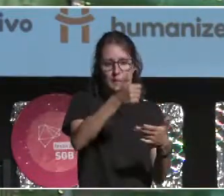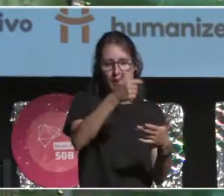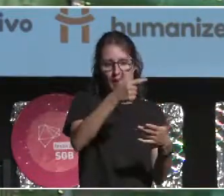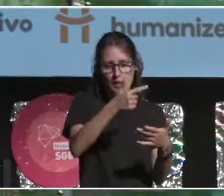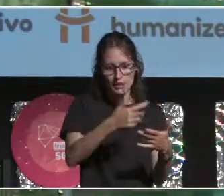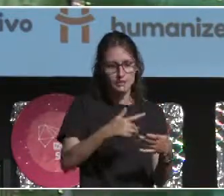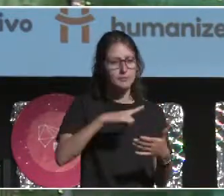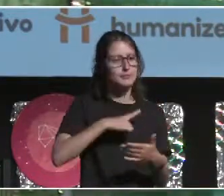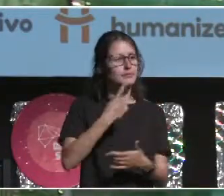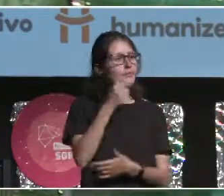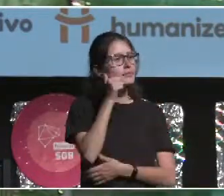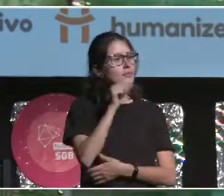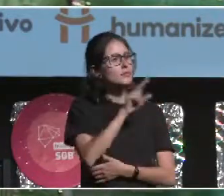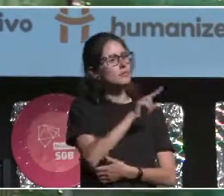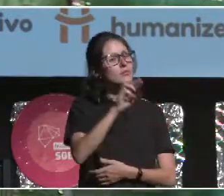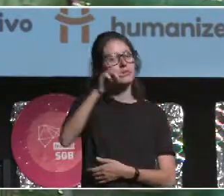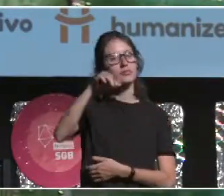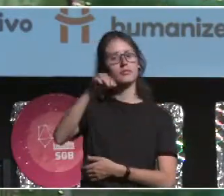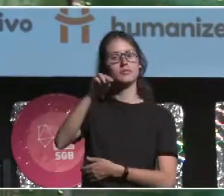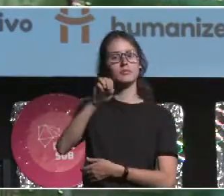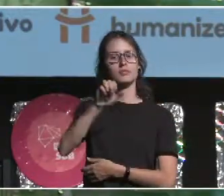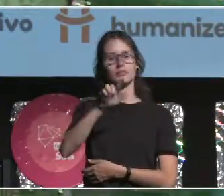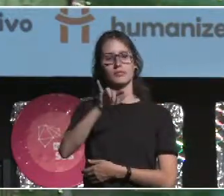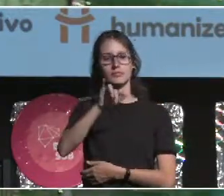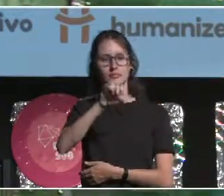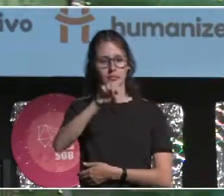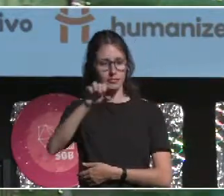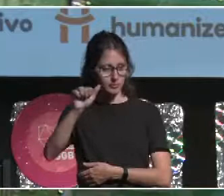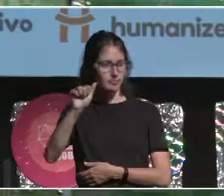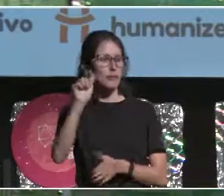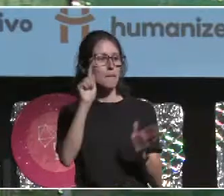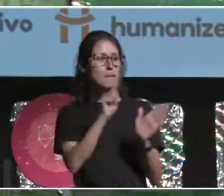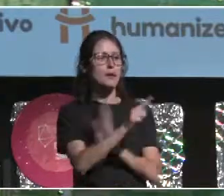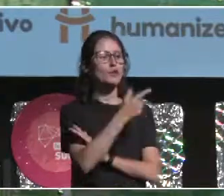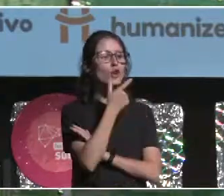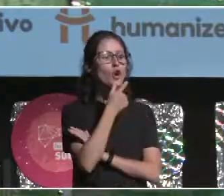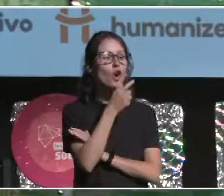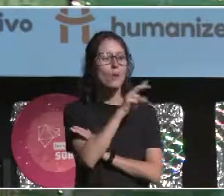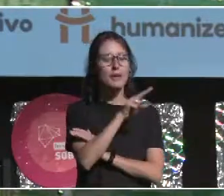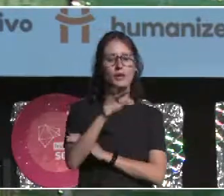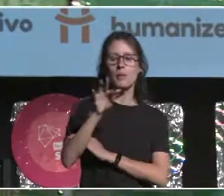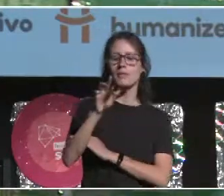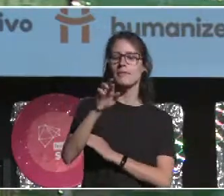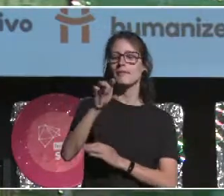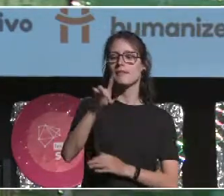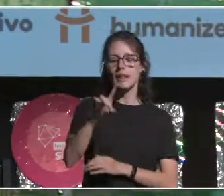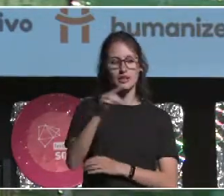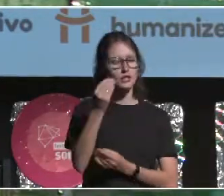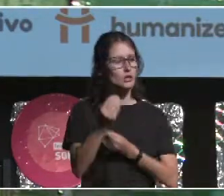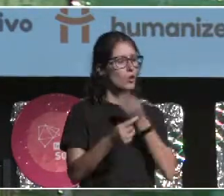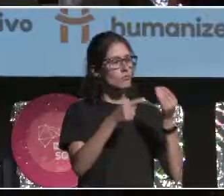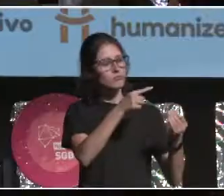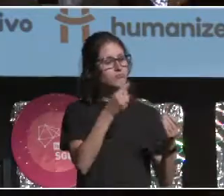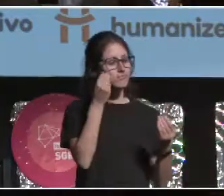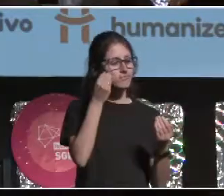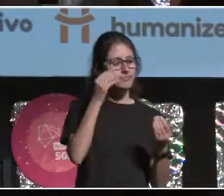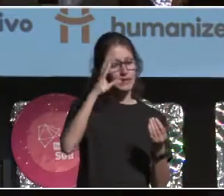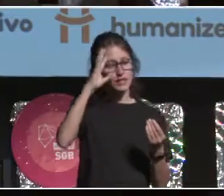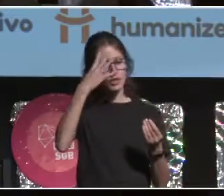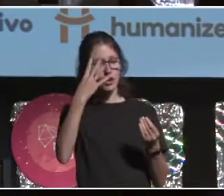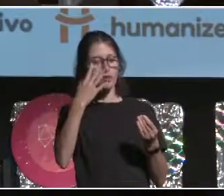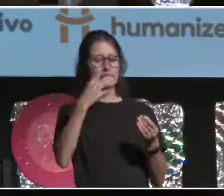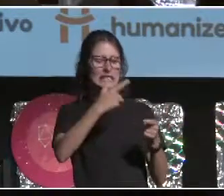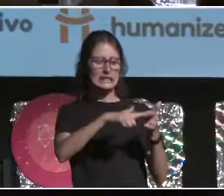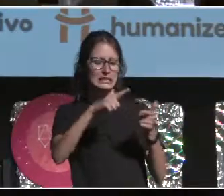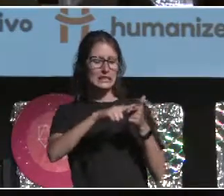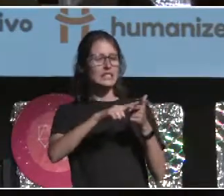pergunta da Melissa Fagundes para Fred. Como que o CPI trata o problema dos dados